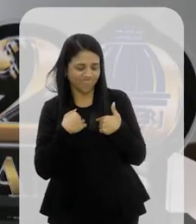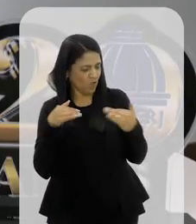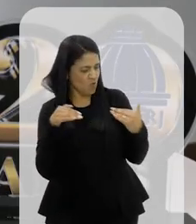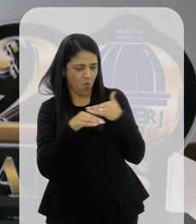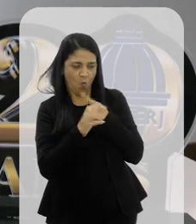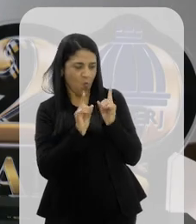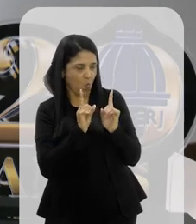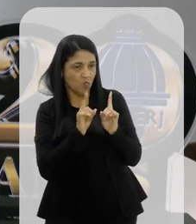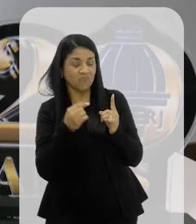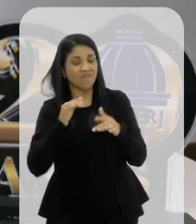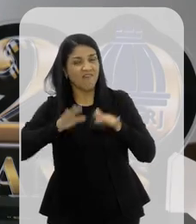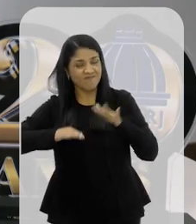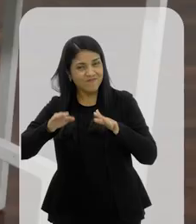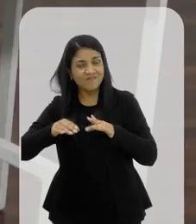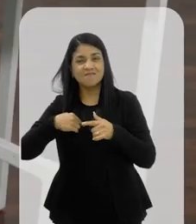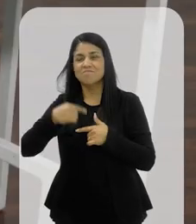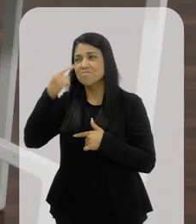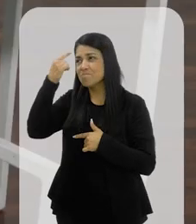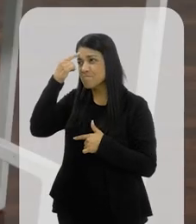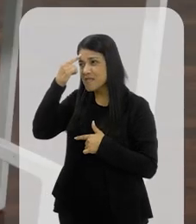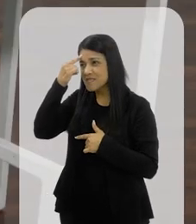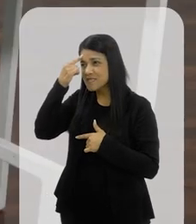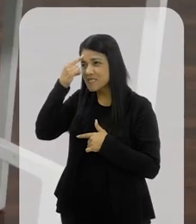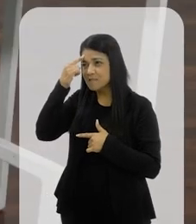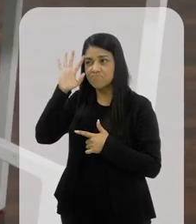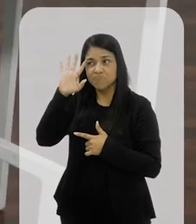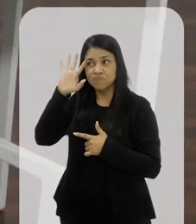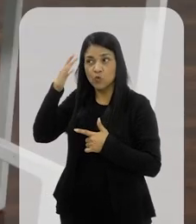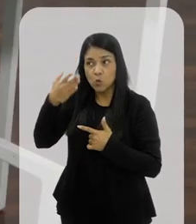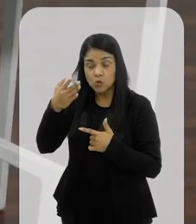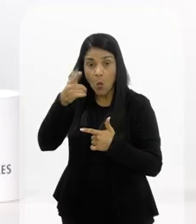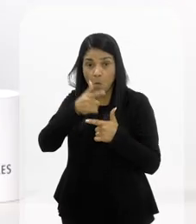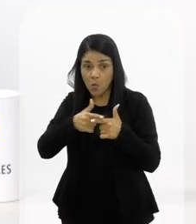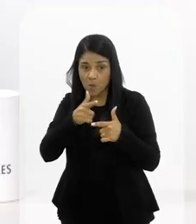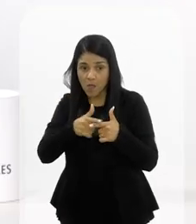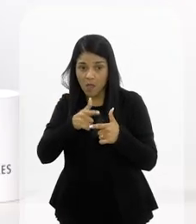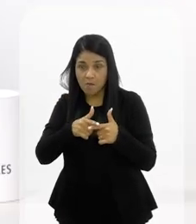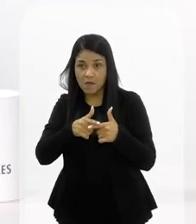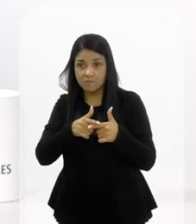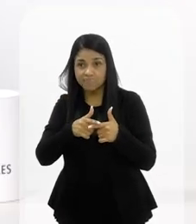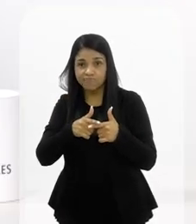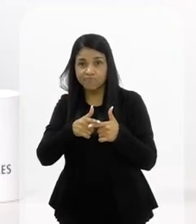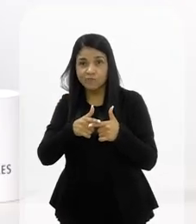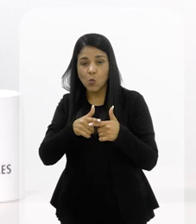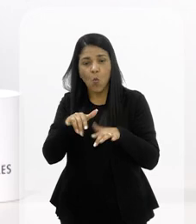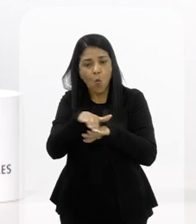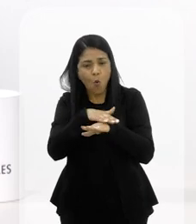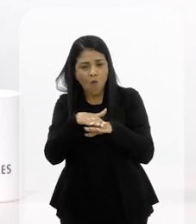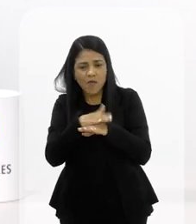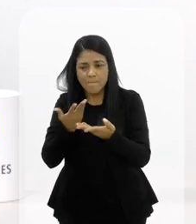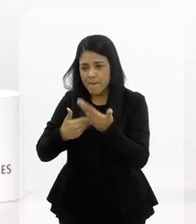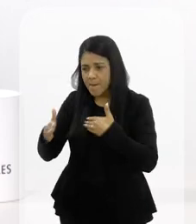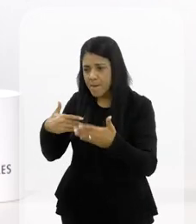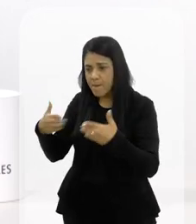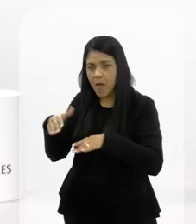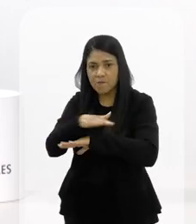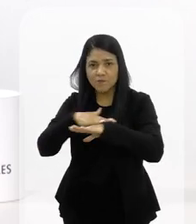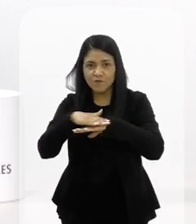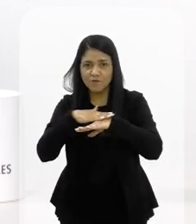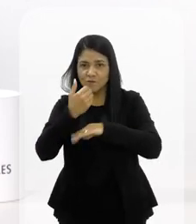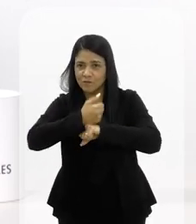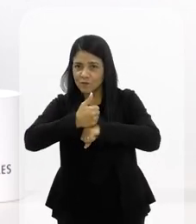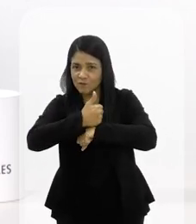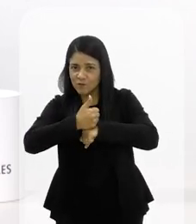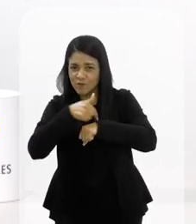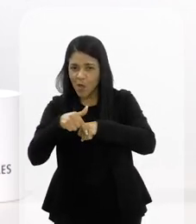não inclusive muitas vezes a gente pensa determinadas soluções para problemas que quando a gente conversa com os profissionais eles